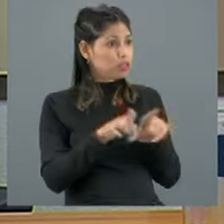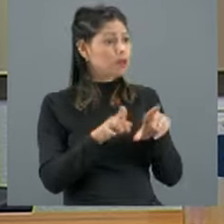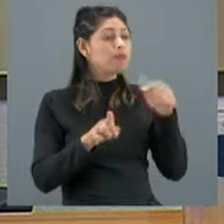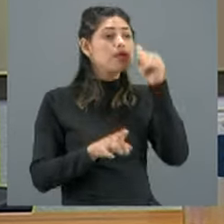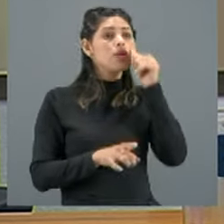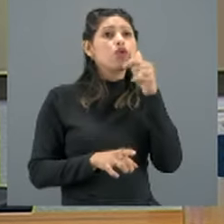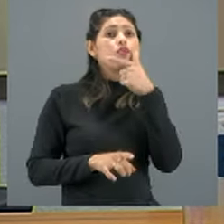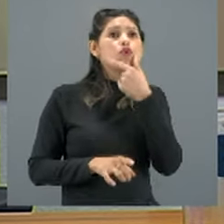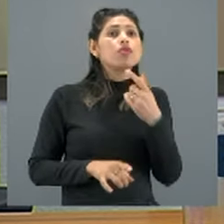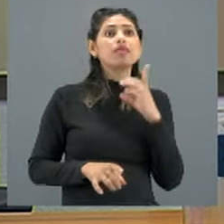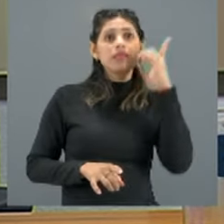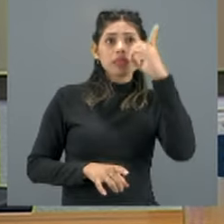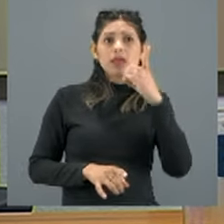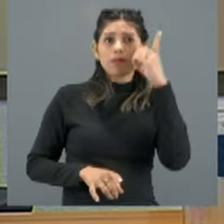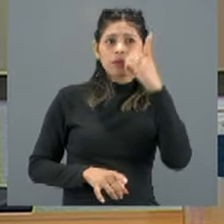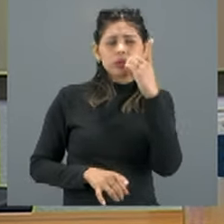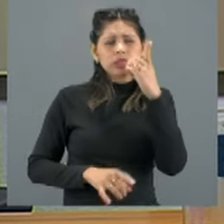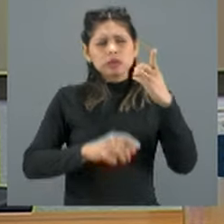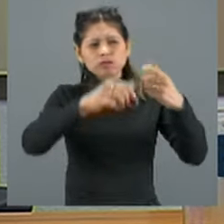analise.